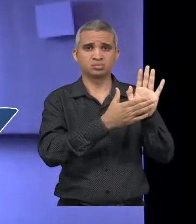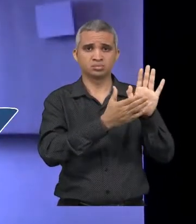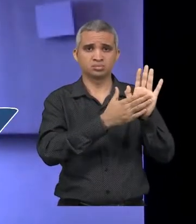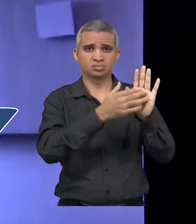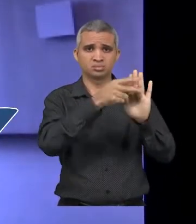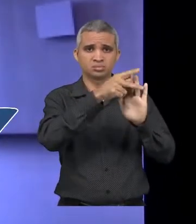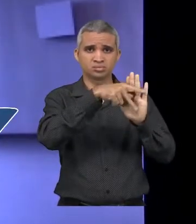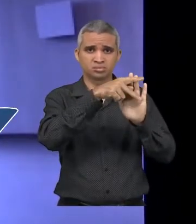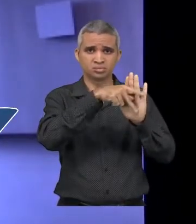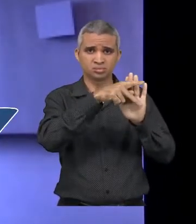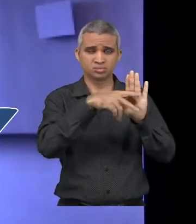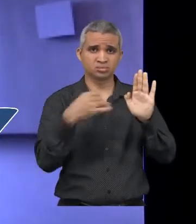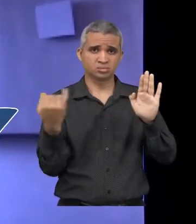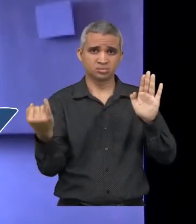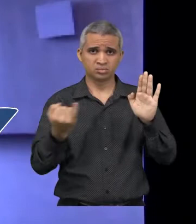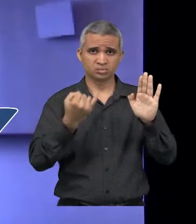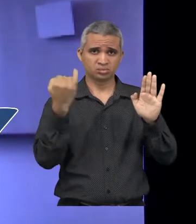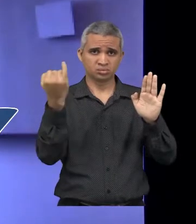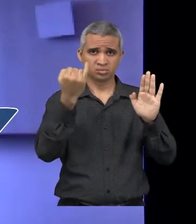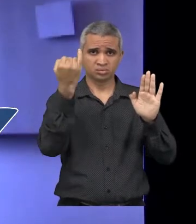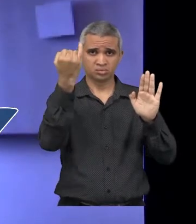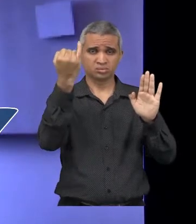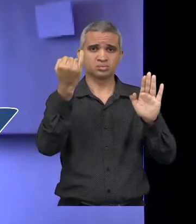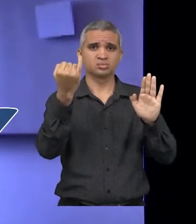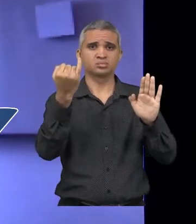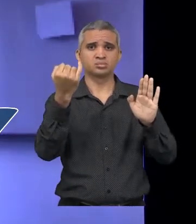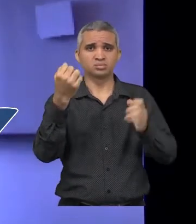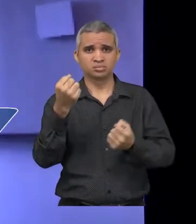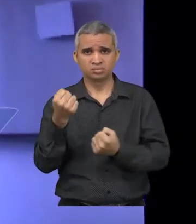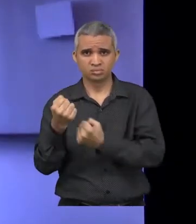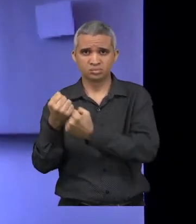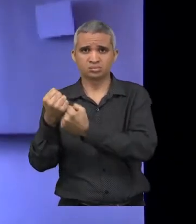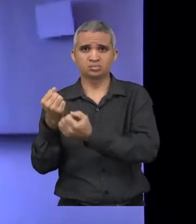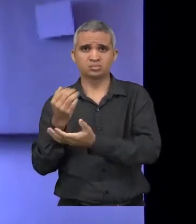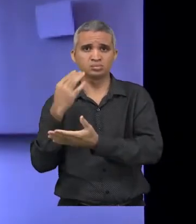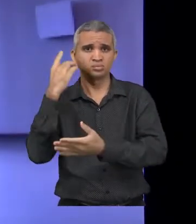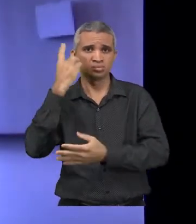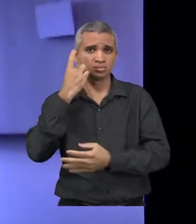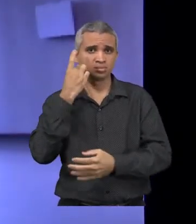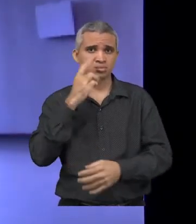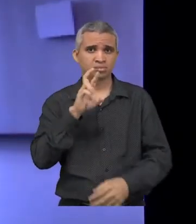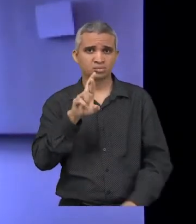de colaborar com a iniciativa louvável do deputado Rio do Amaral.